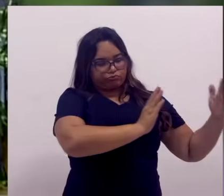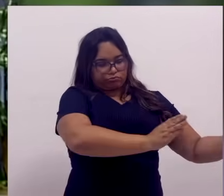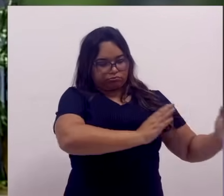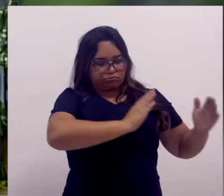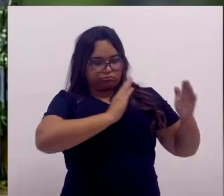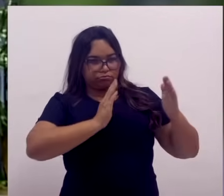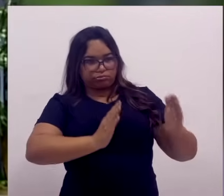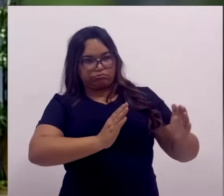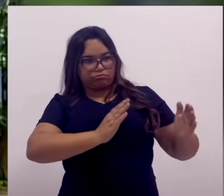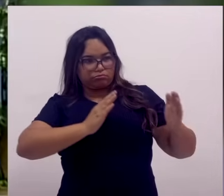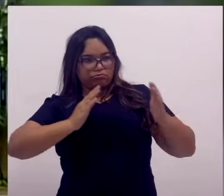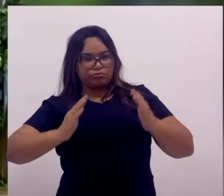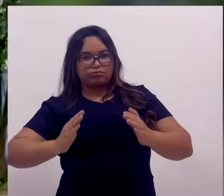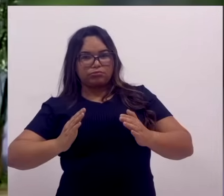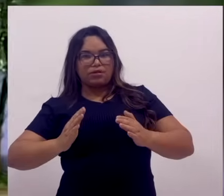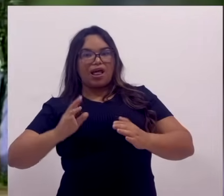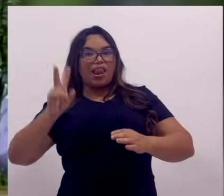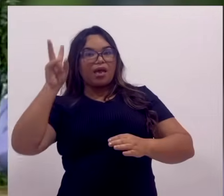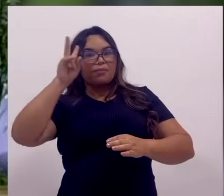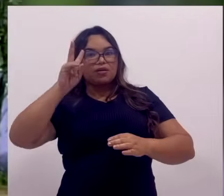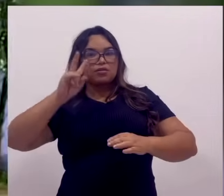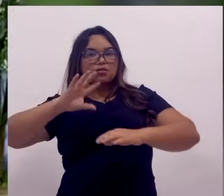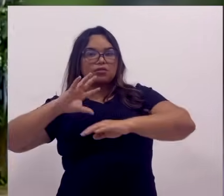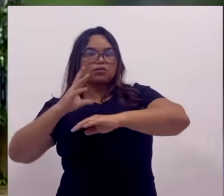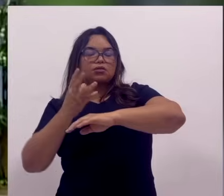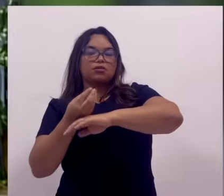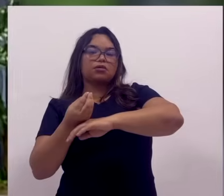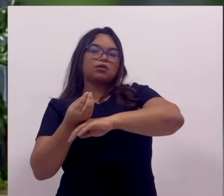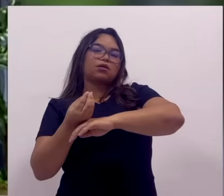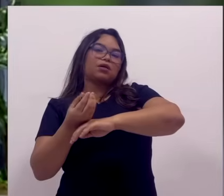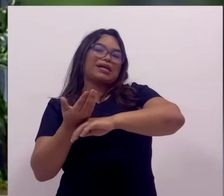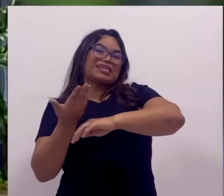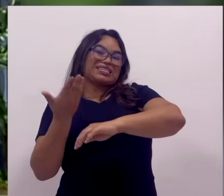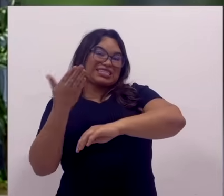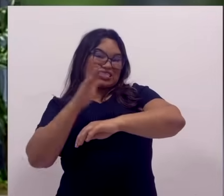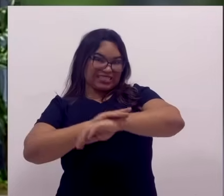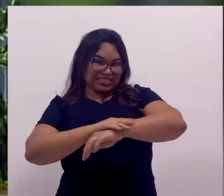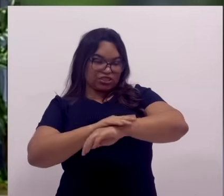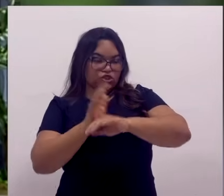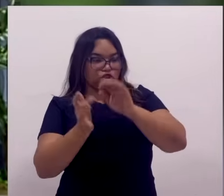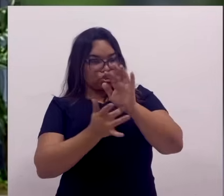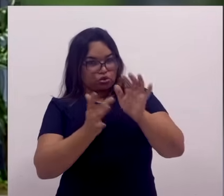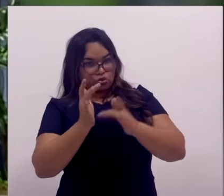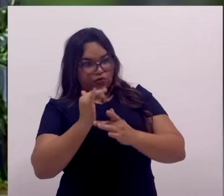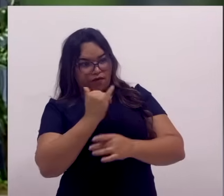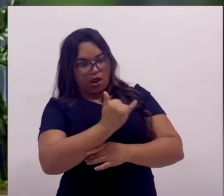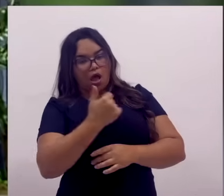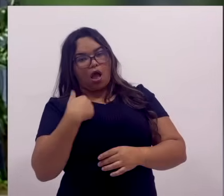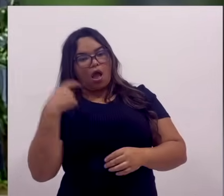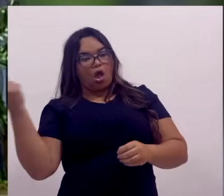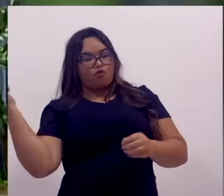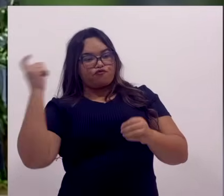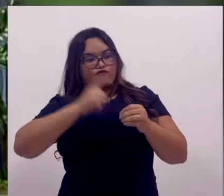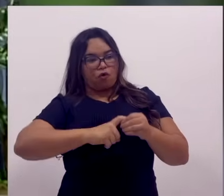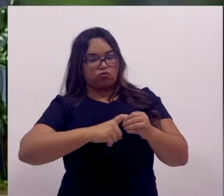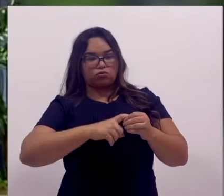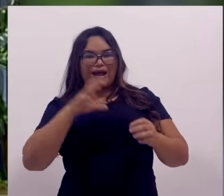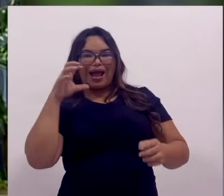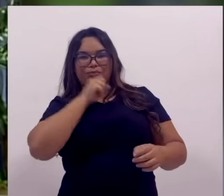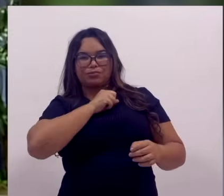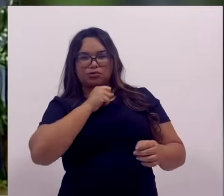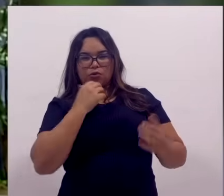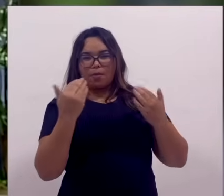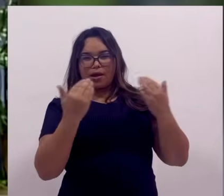Sardes, quando se menciona que ele vem como um ladrão, para um tempo em Filadélfia, em que se diz que ele está vindo